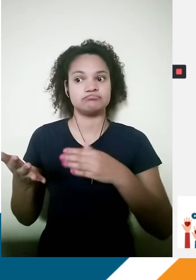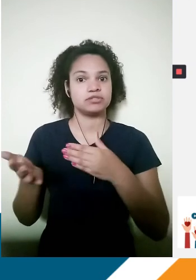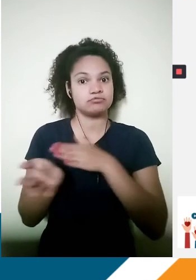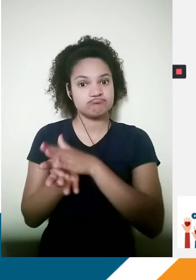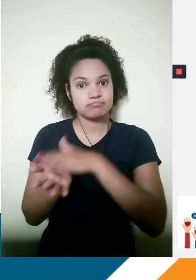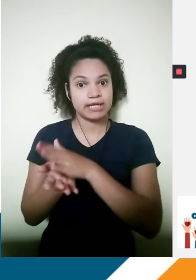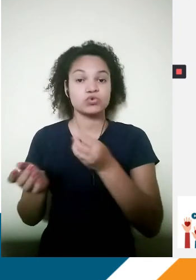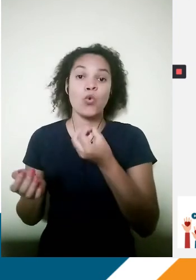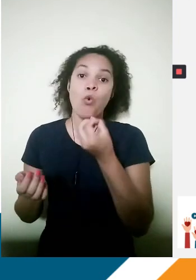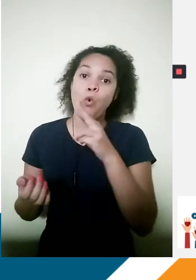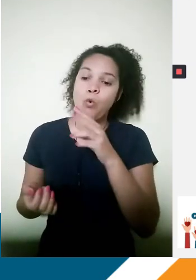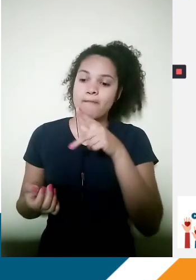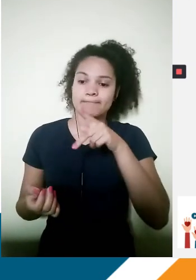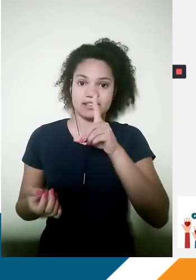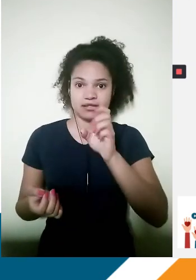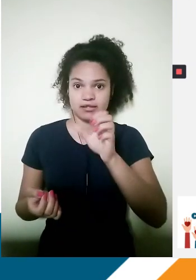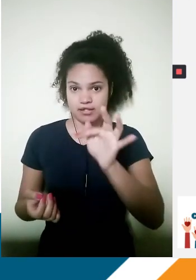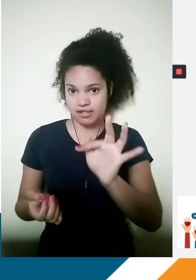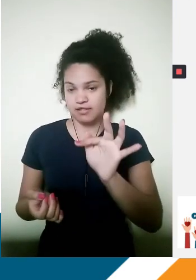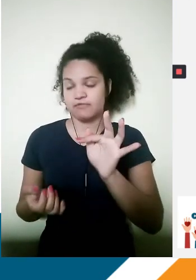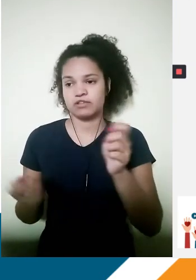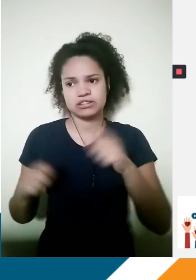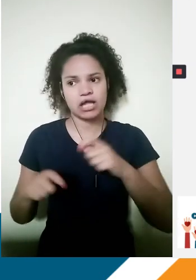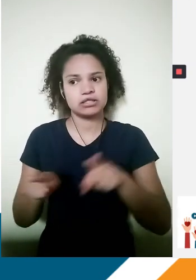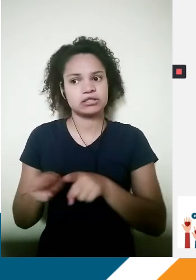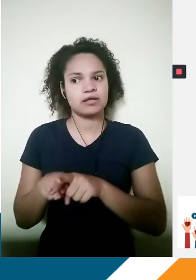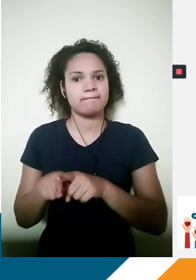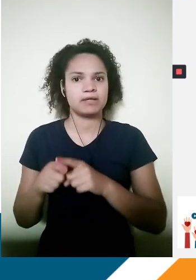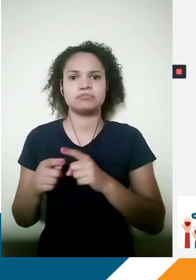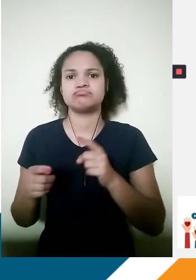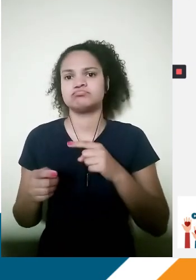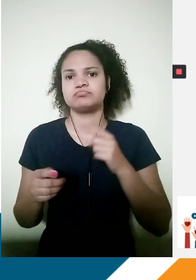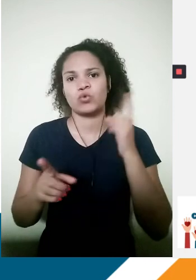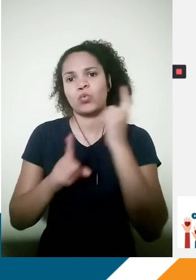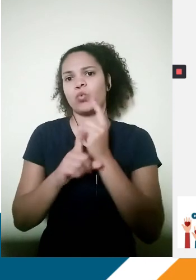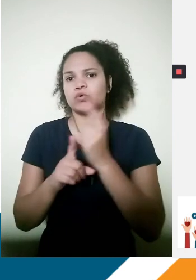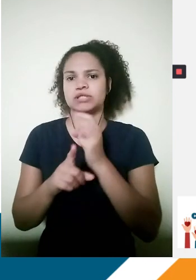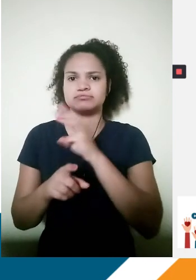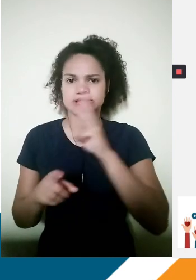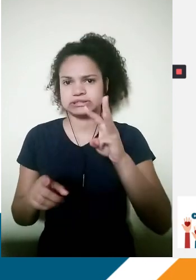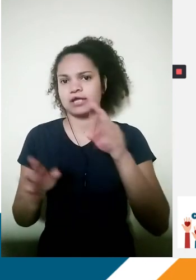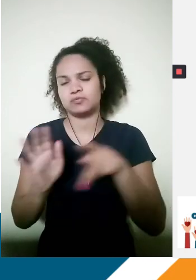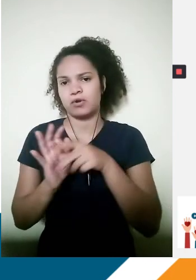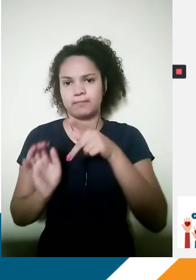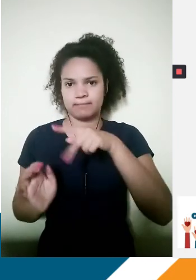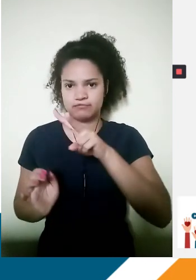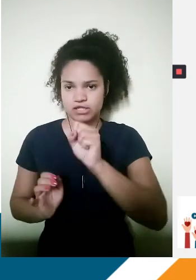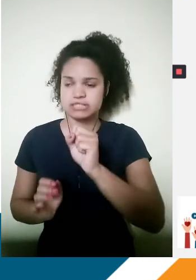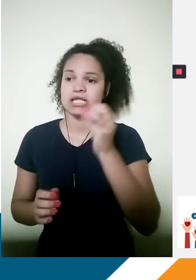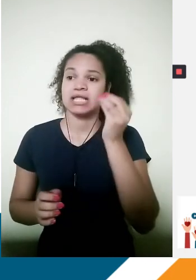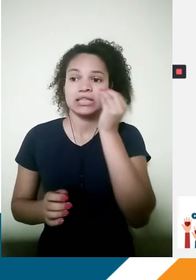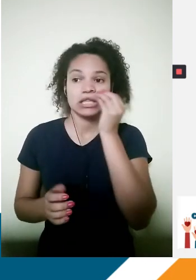mãos ou em PDF, que é acessado também nas plataformas do pré-vestibular social. Leem o capítulo 6,